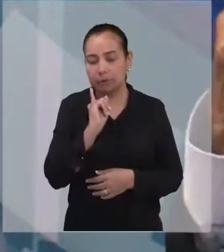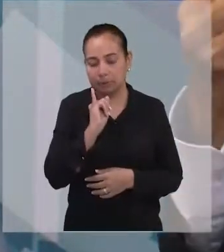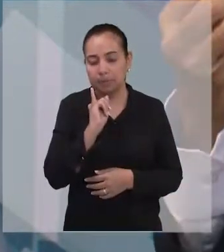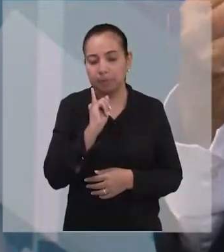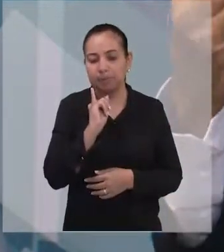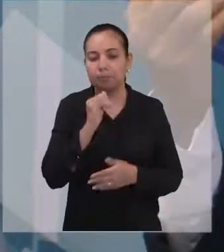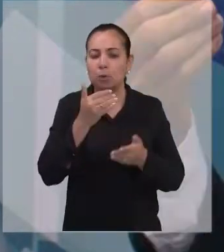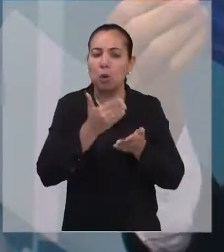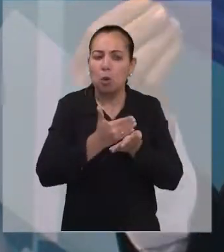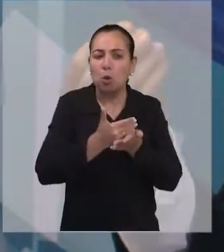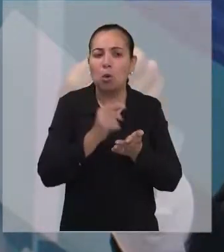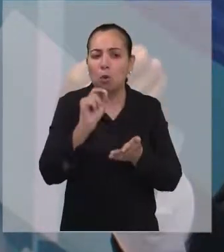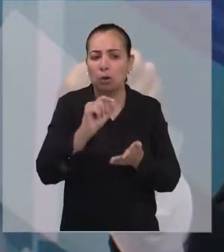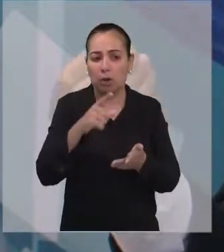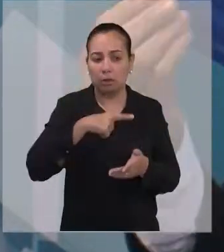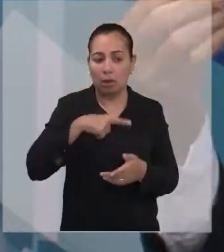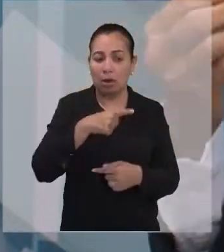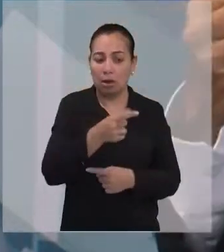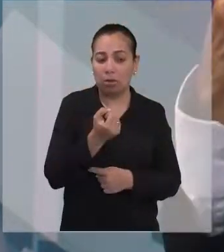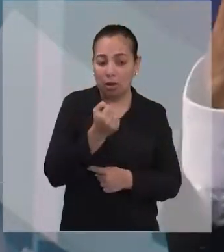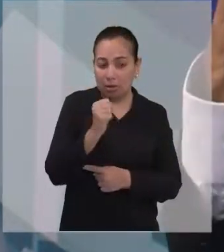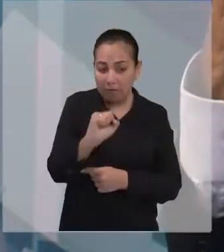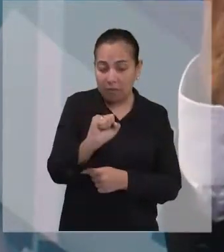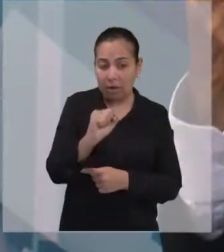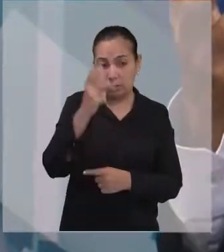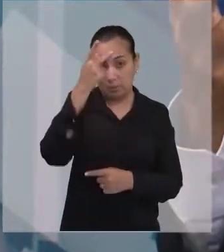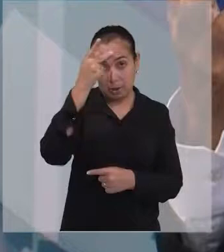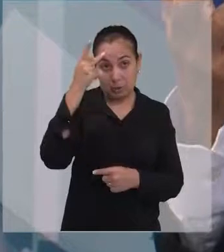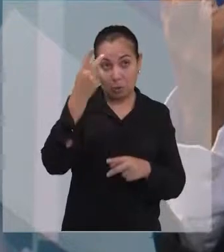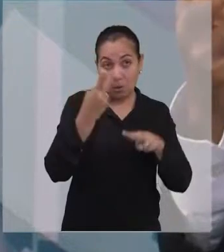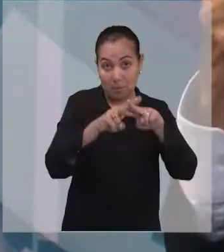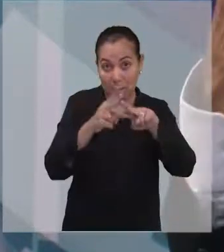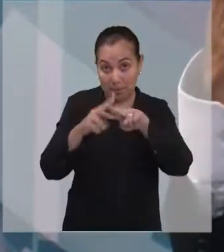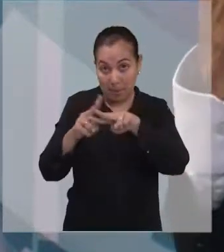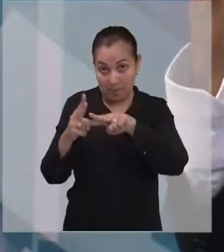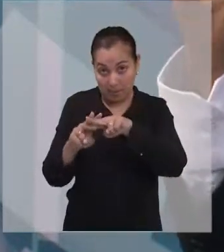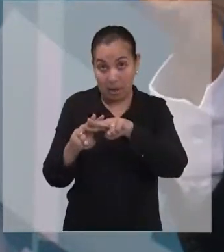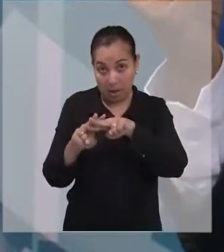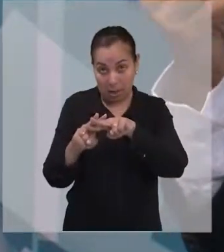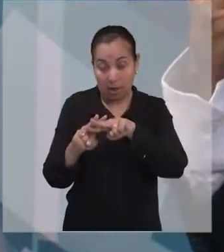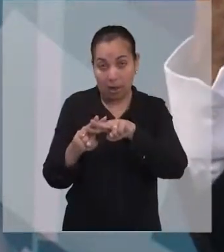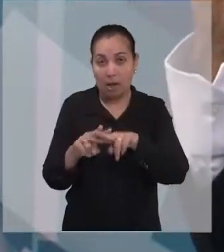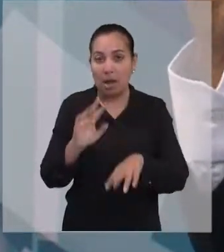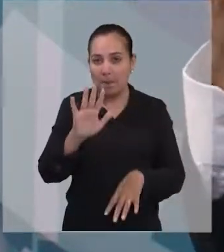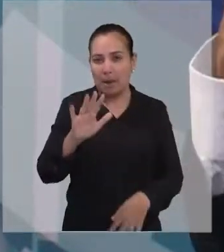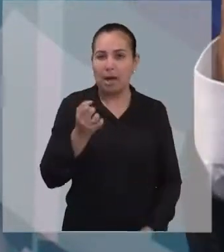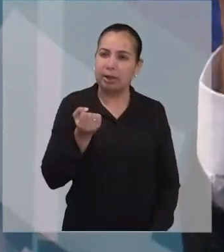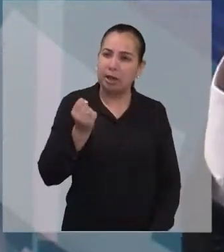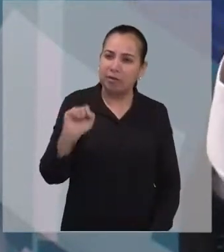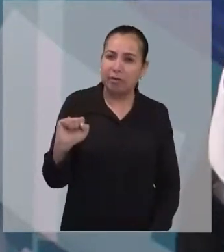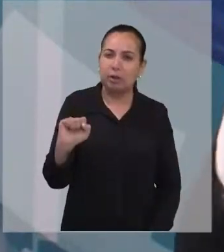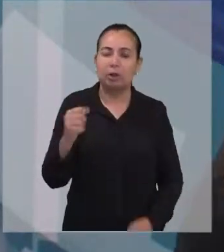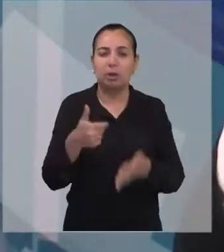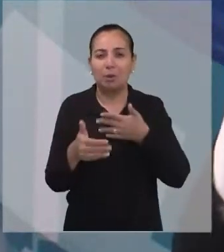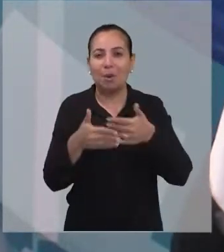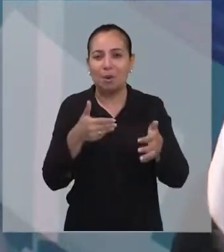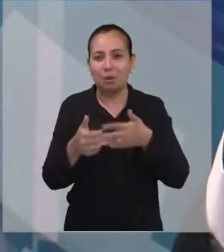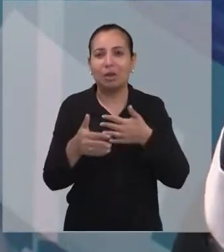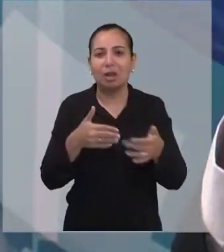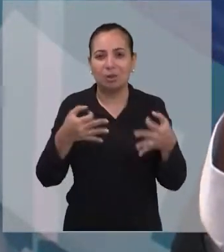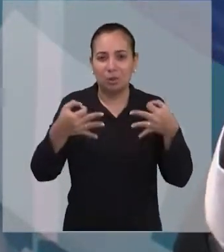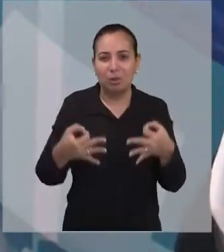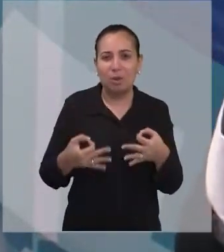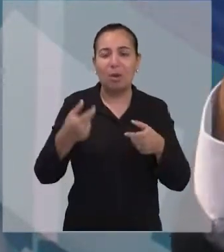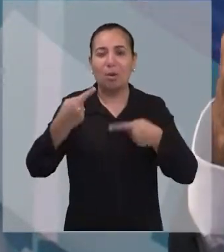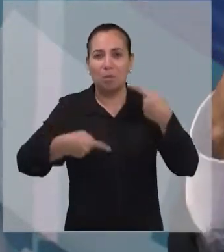a defesa dos réus da Lava Jato, também em nome de fins, em nome de defender determinadas doutrinas políticas ou